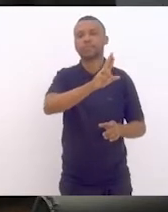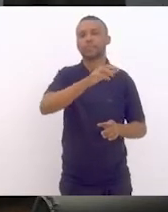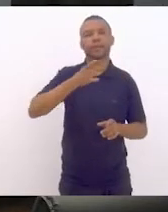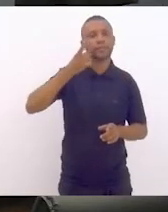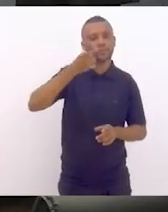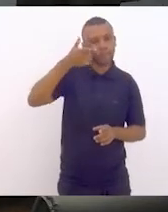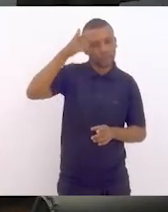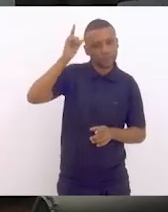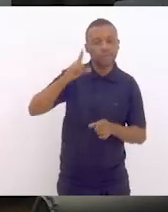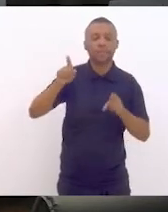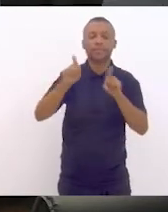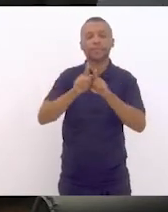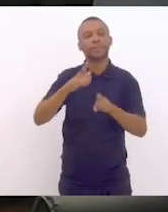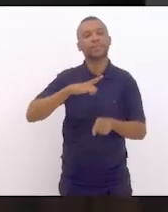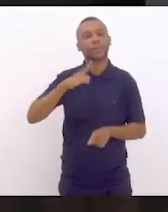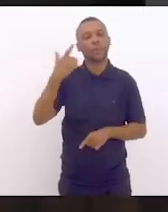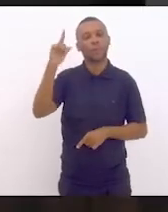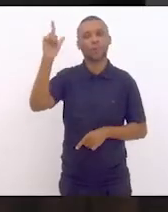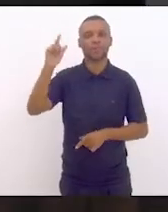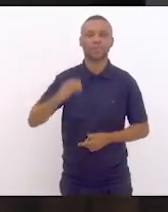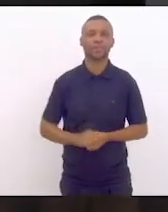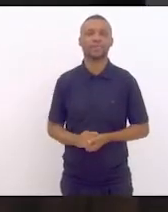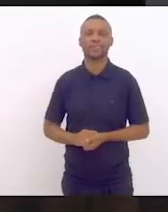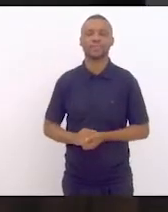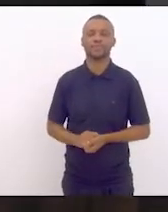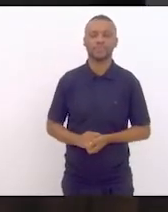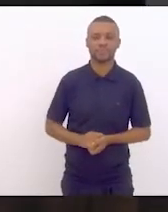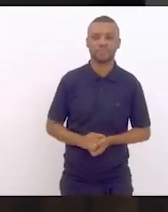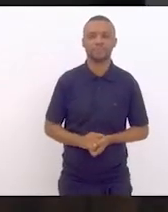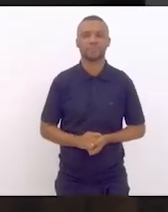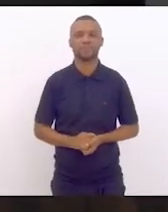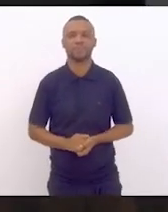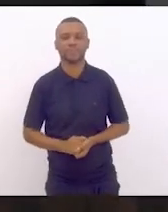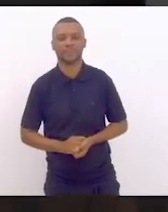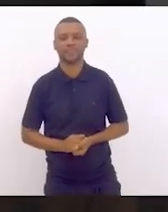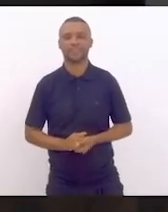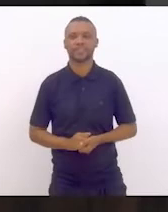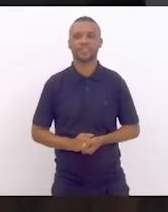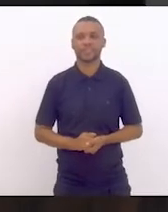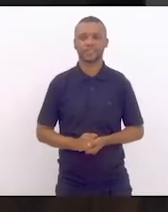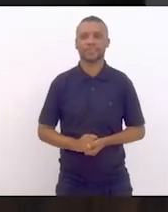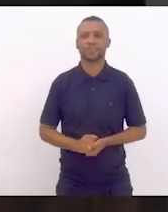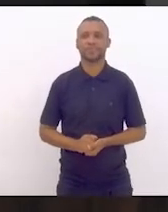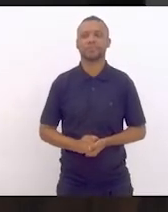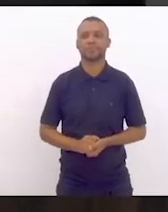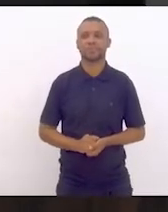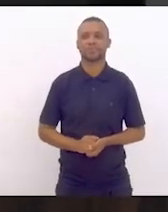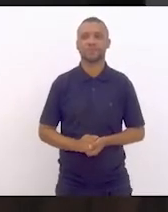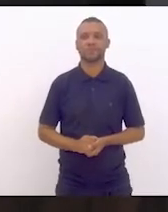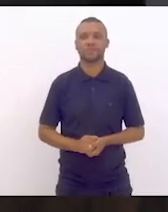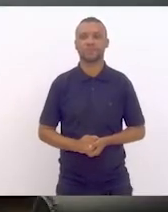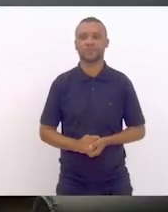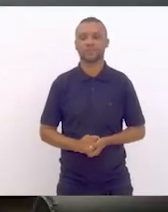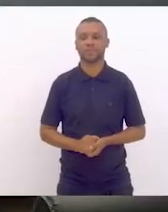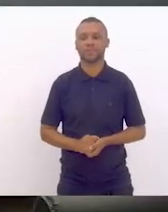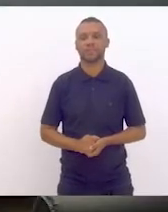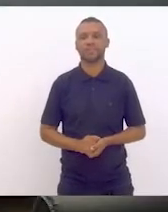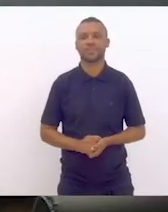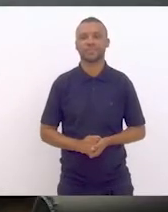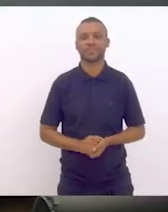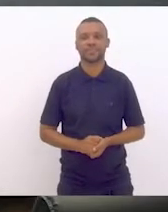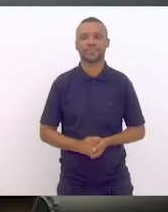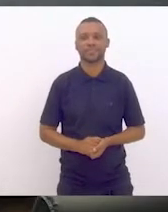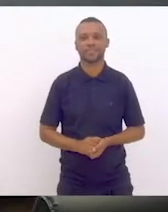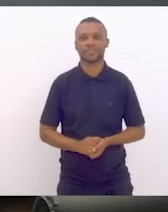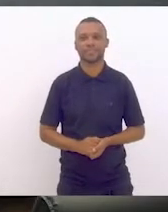E tem também a outra, Amanda. É isso mesmo, não? Ele não fala, não. Está inspirado,